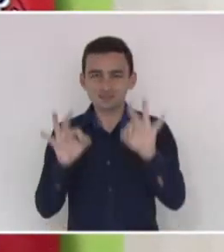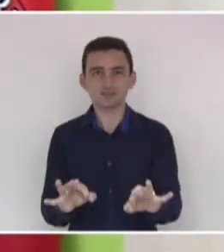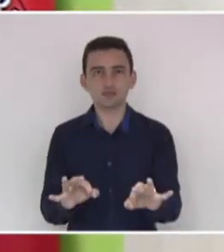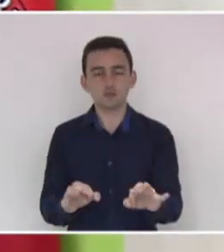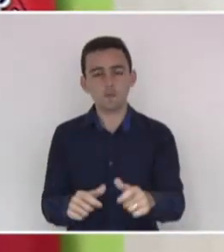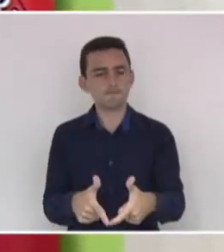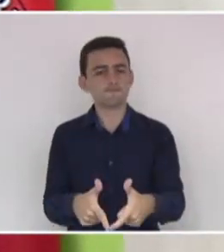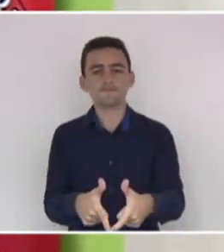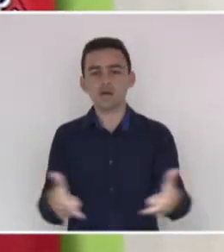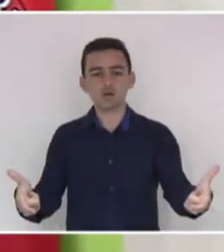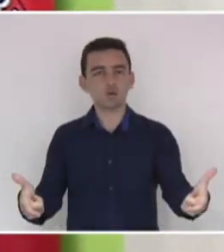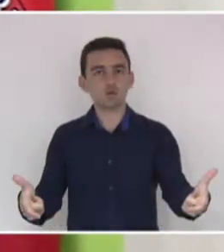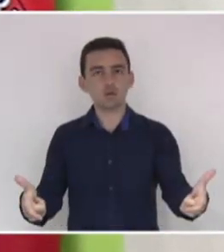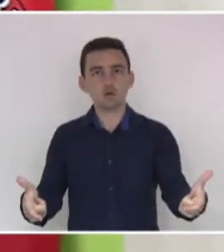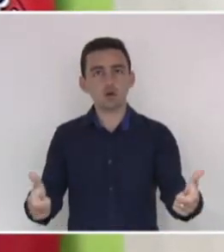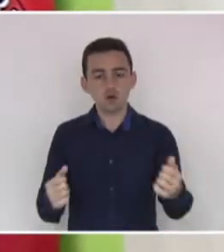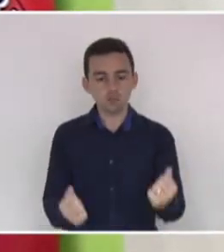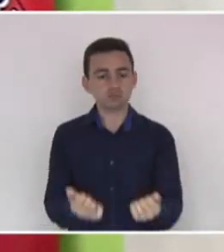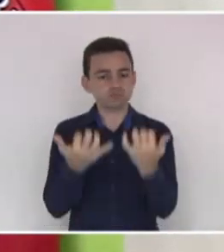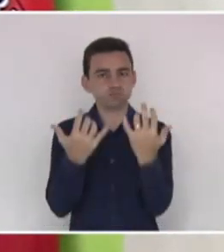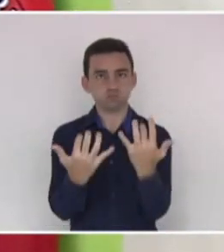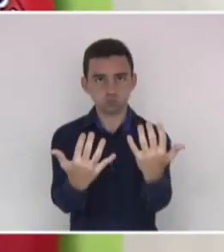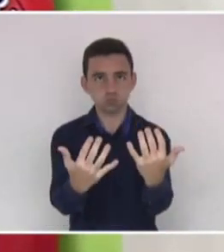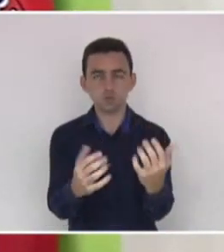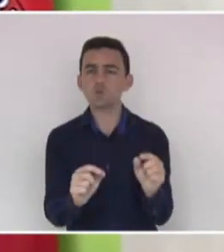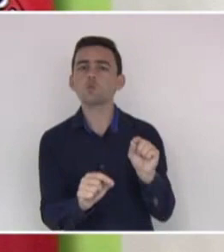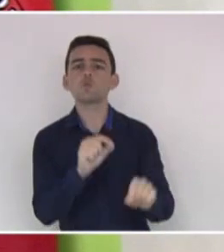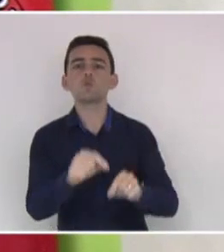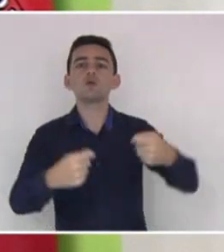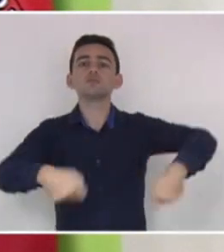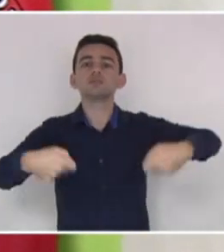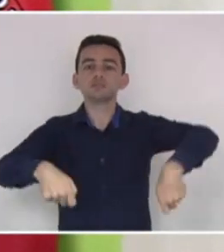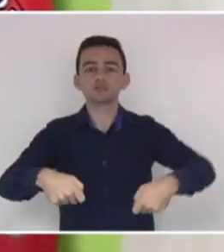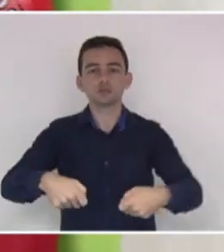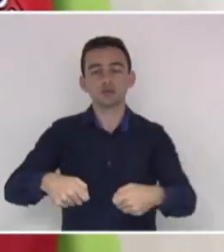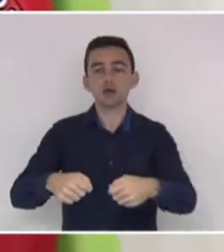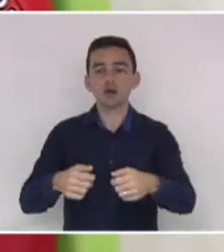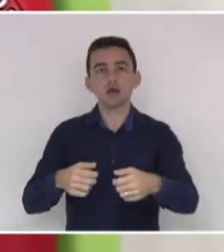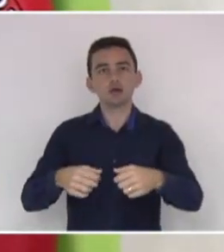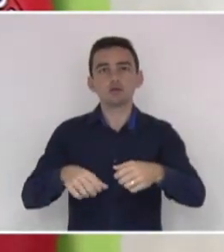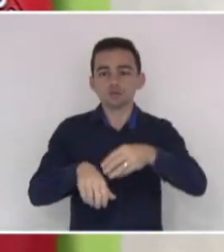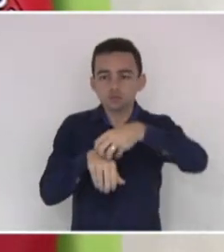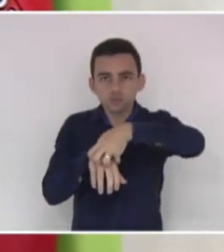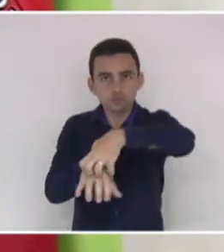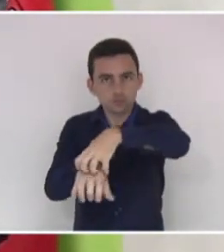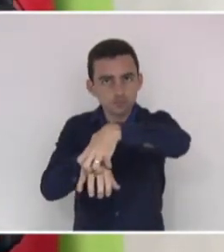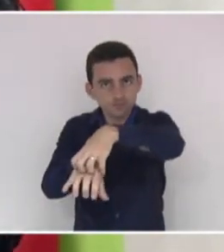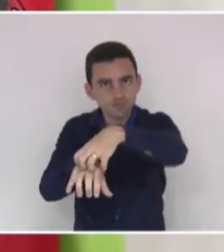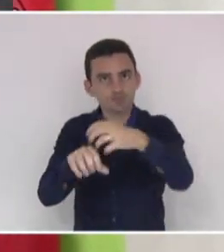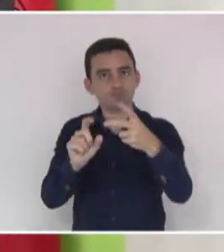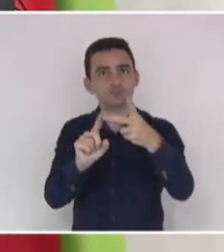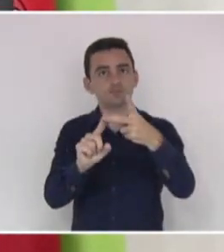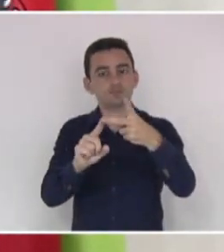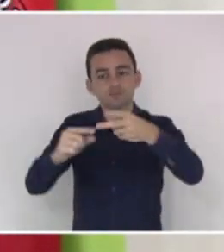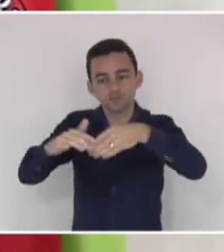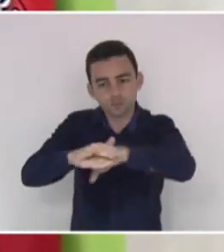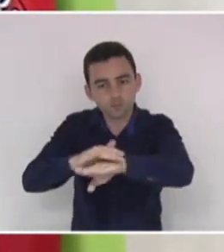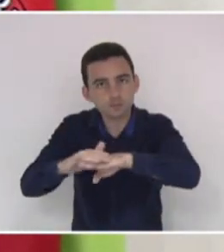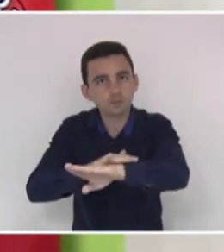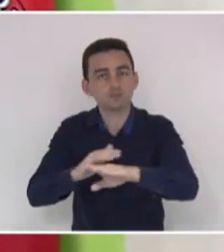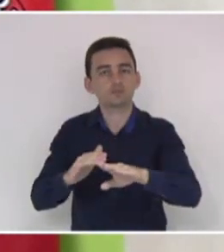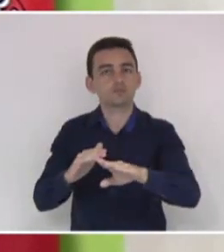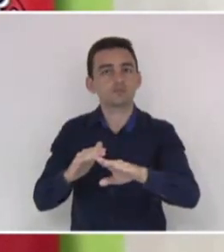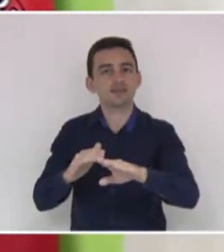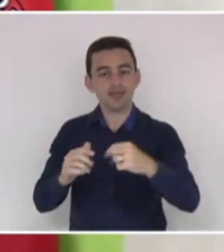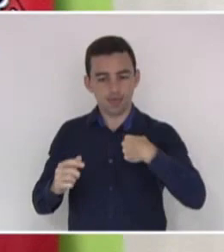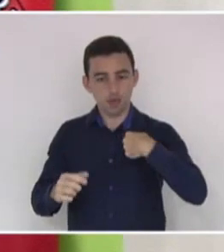safra implica em transporte, em armazenamento. E o ano passado, desta mesma tribuna, eu